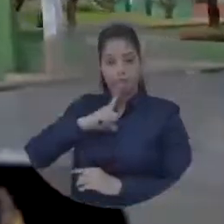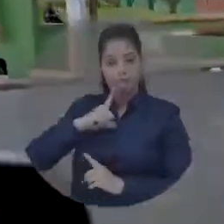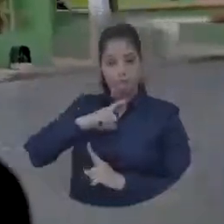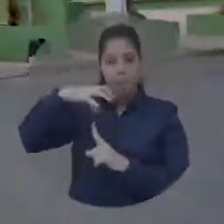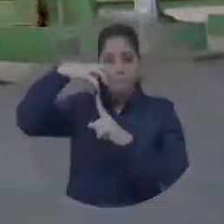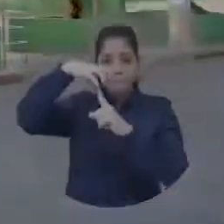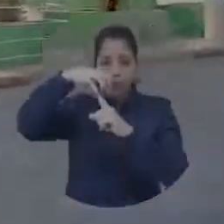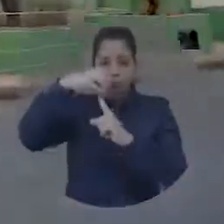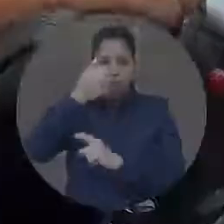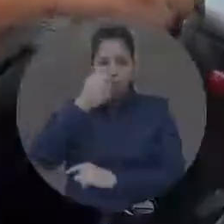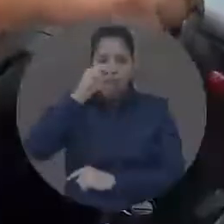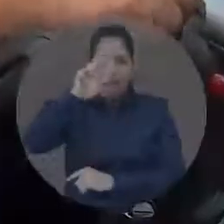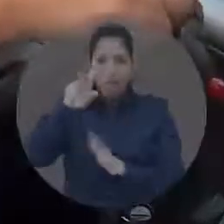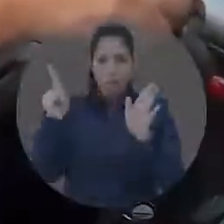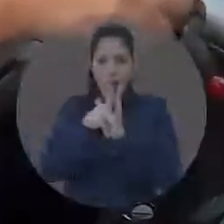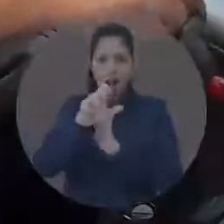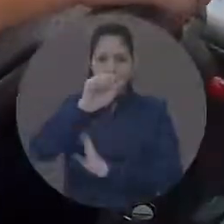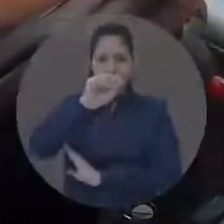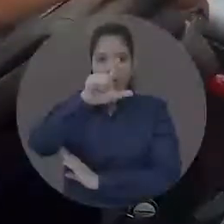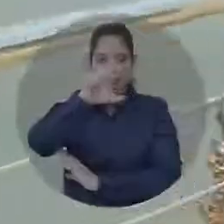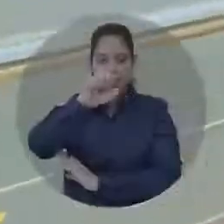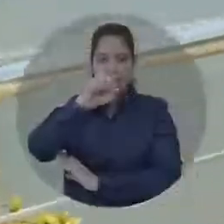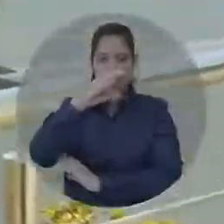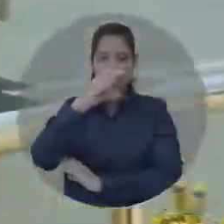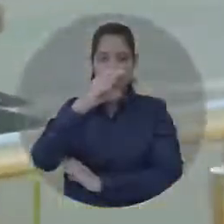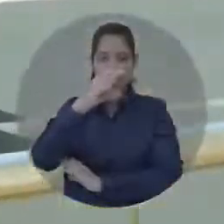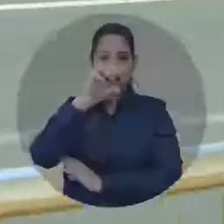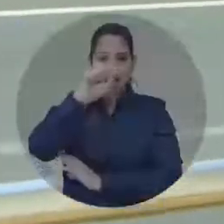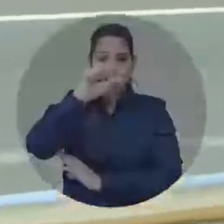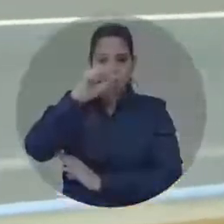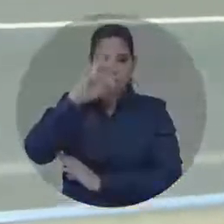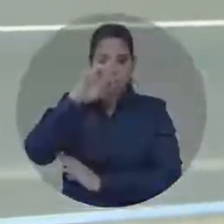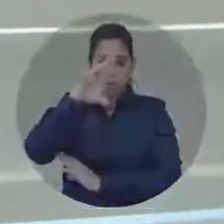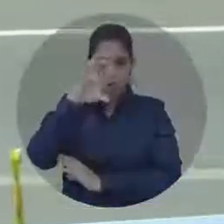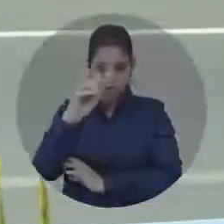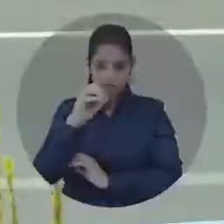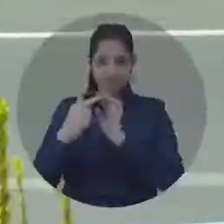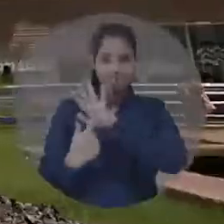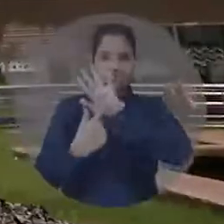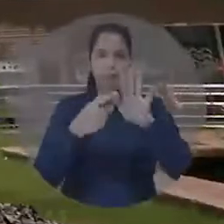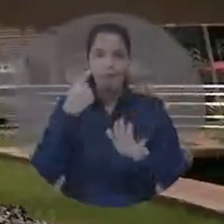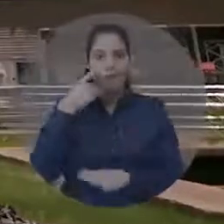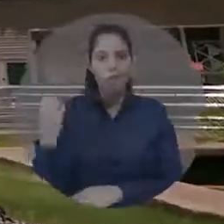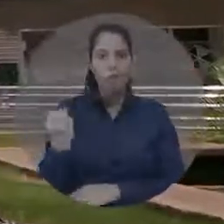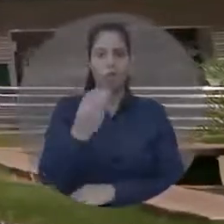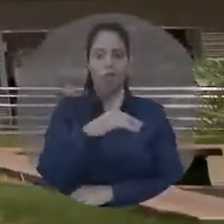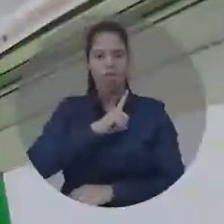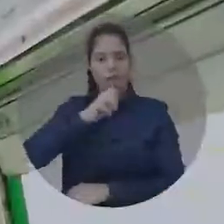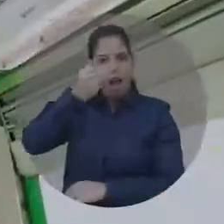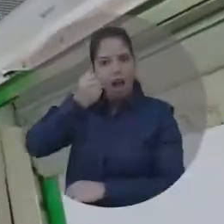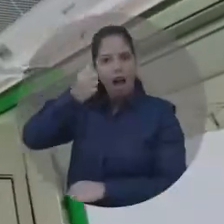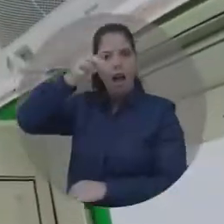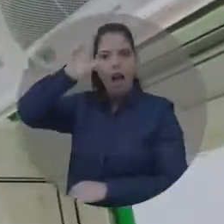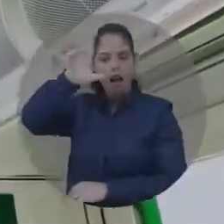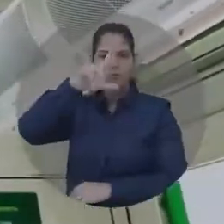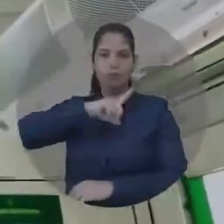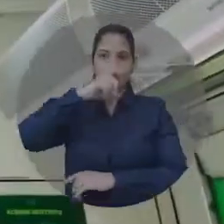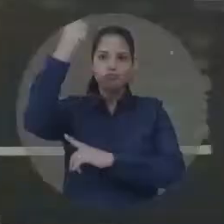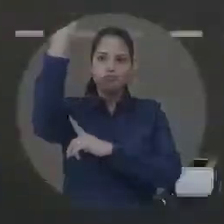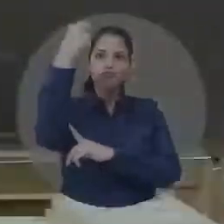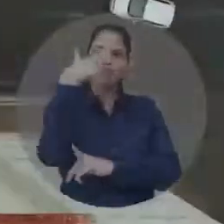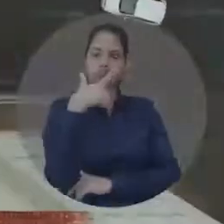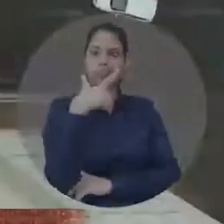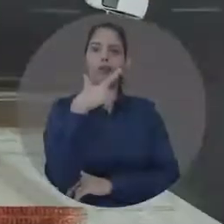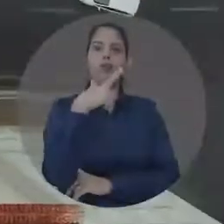Aqui está a estação climatizada da Alencastro. Mais uma novidade, uma inovação que trouxemos para Cuiabá.